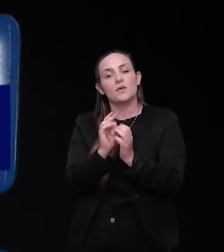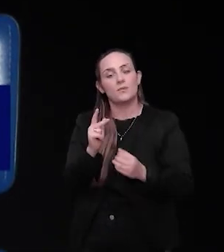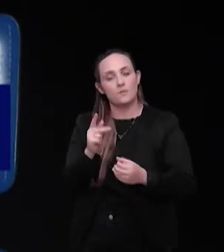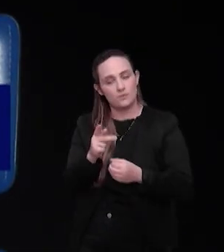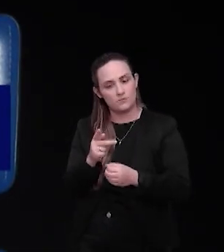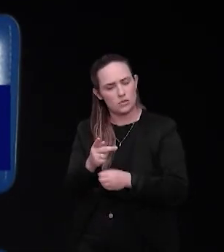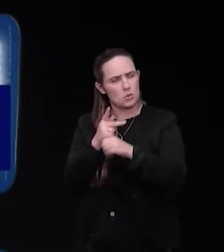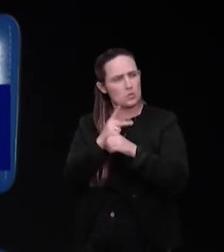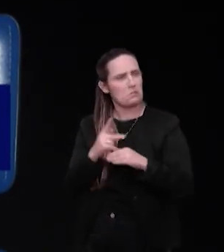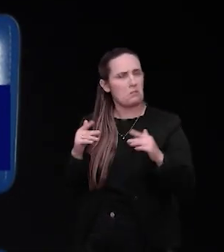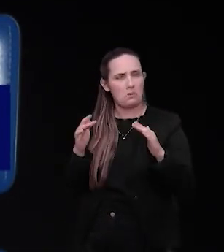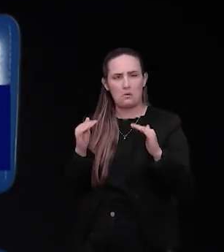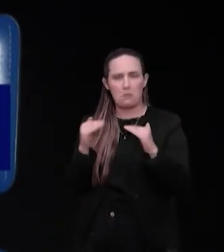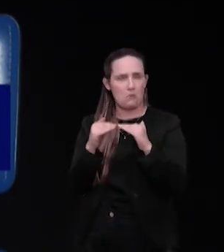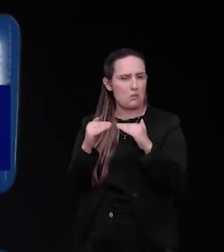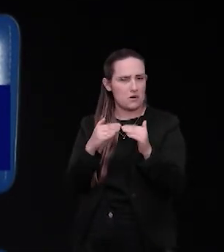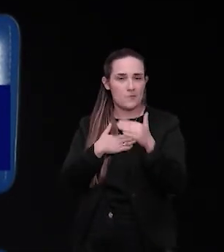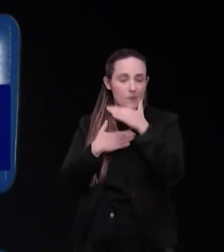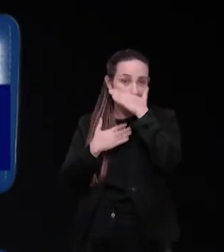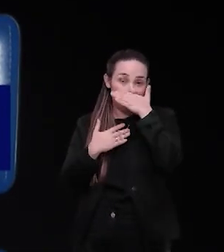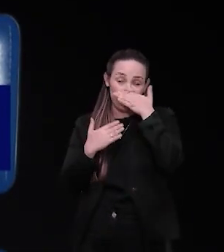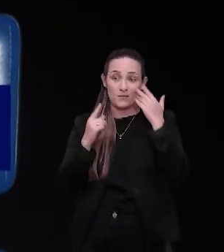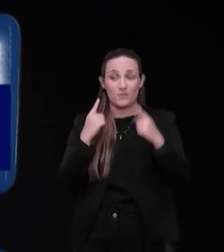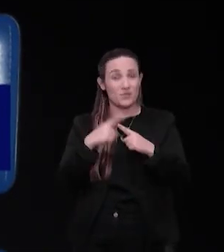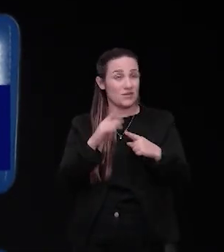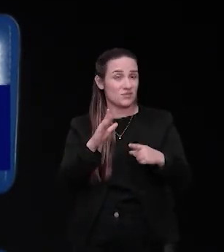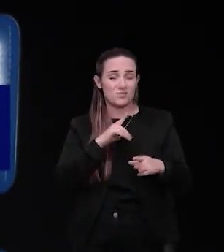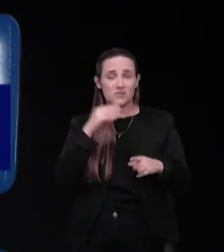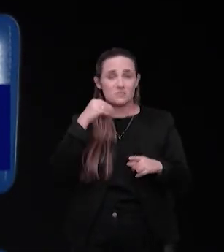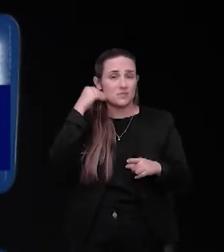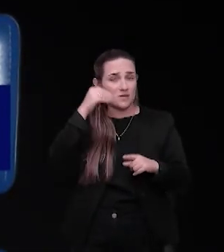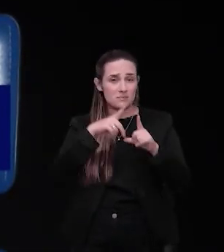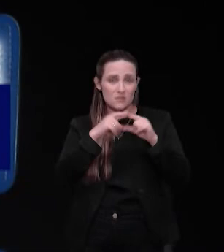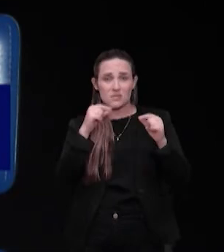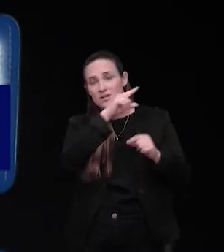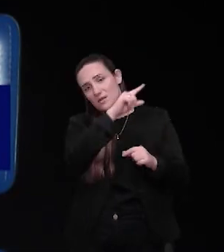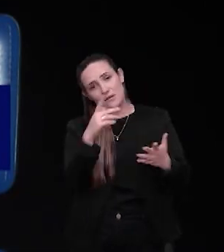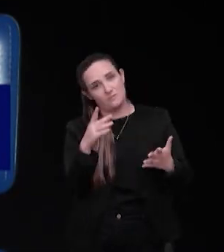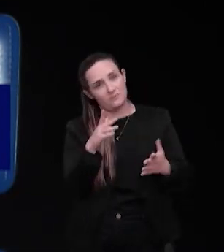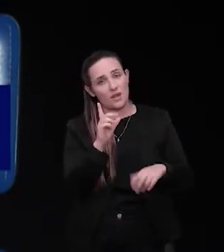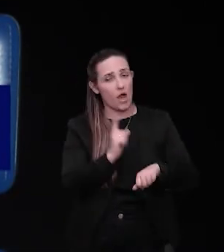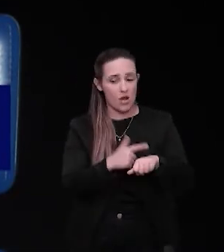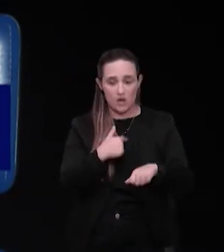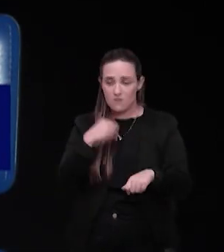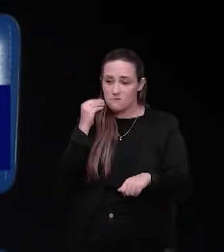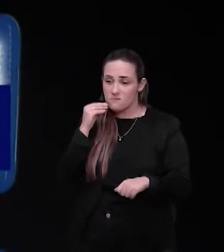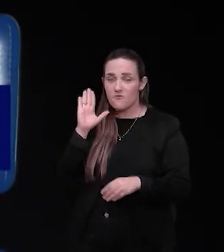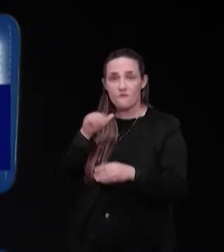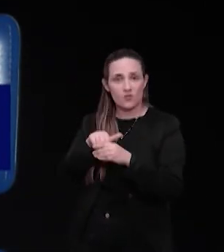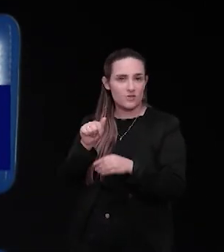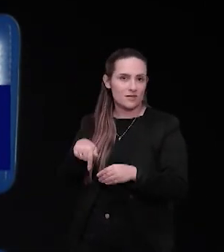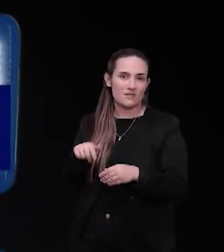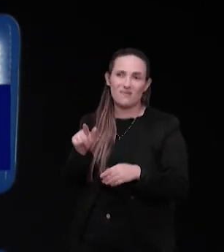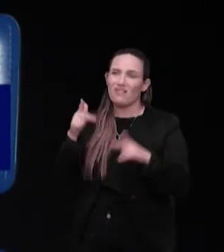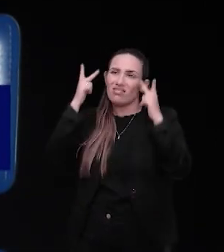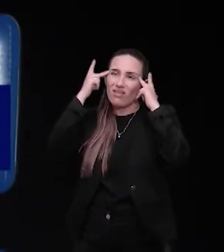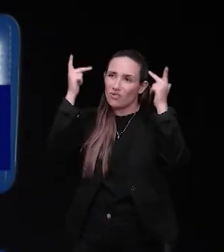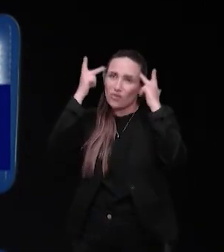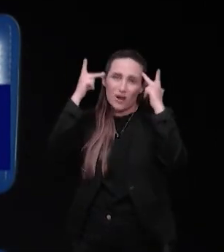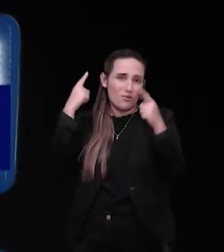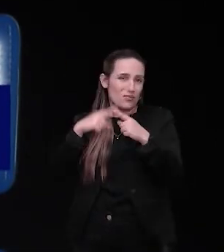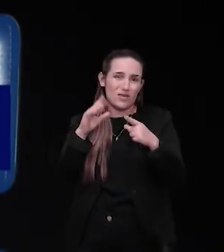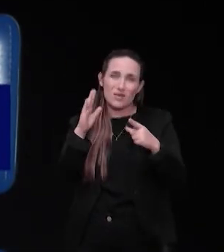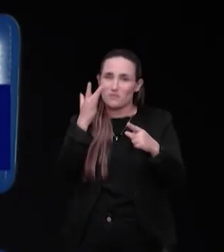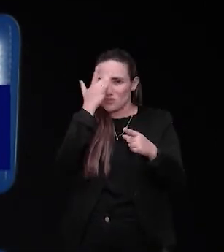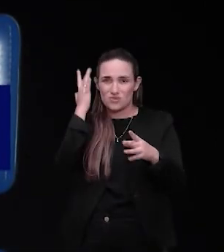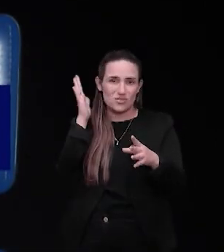Brasília, quer seja na administração superior, quando eu me concorria a procurador-geral, veio quase que como uma coisa natural na instituição. Porque